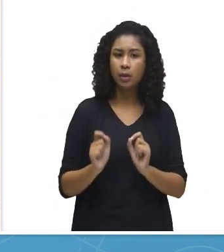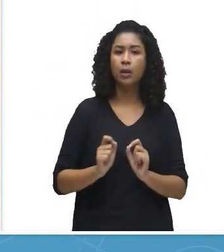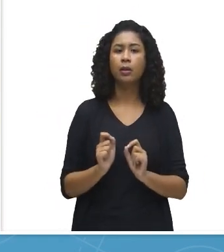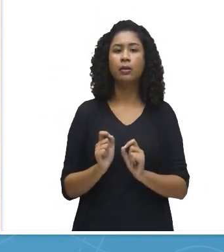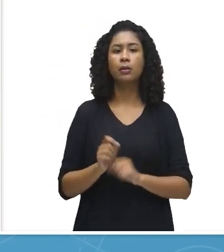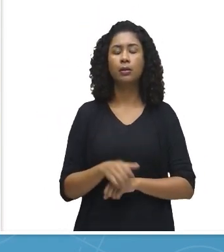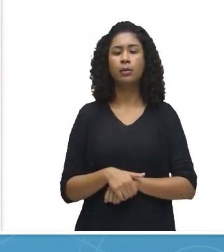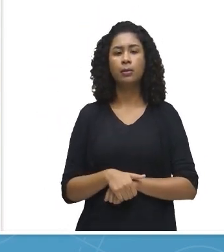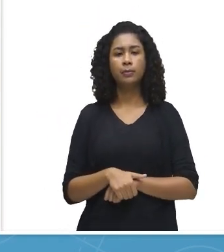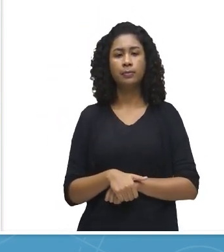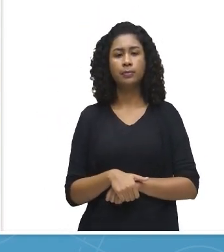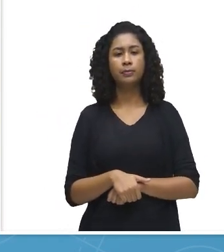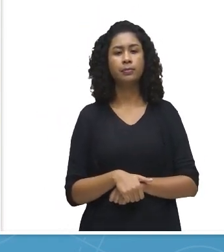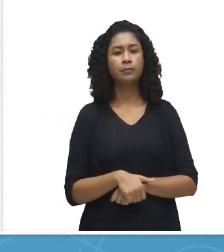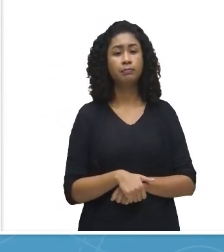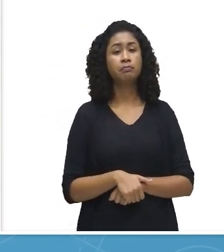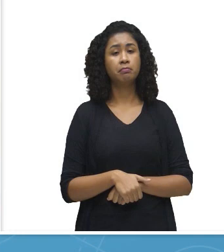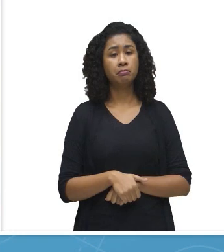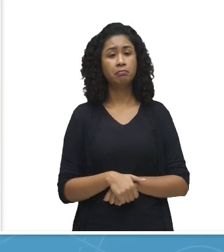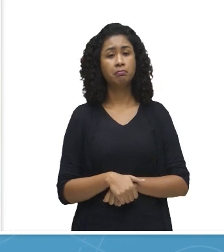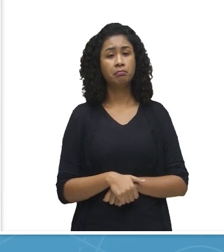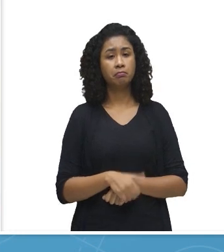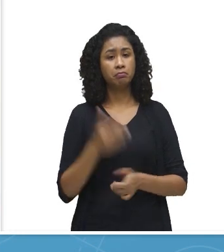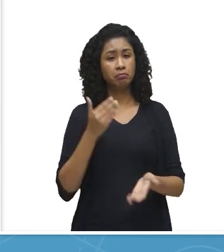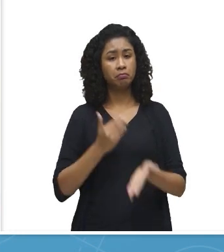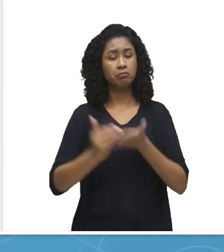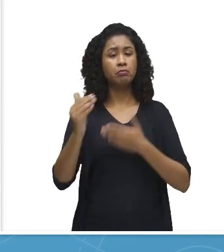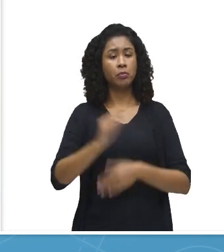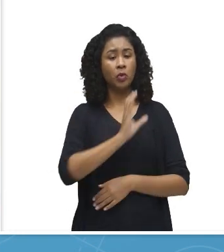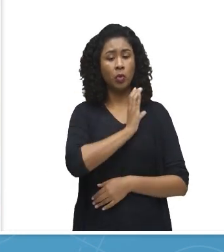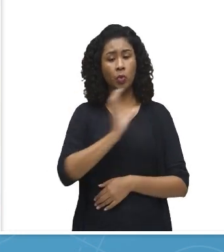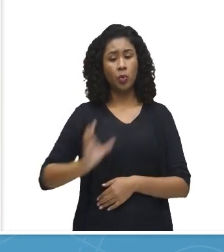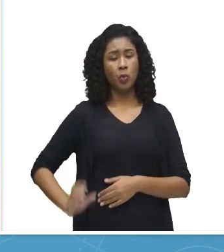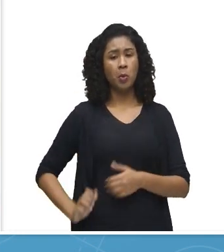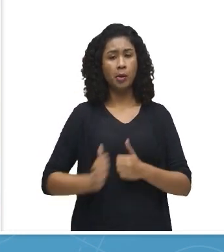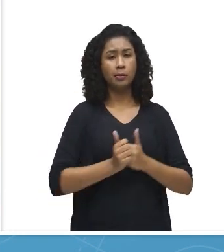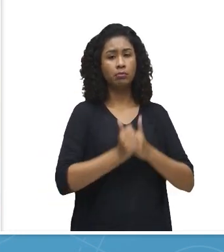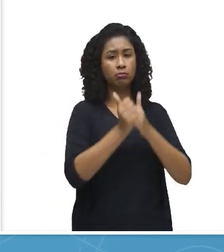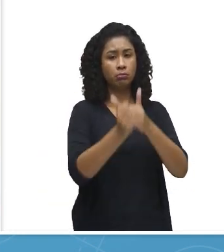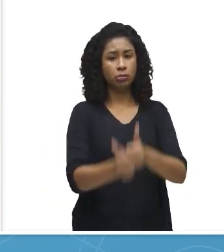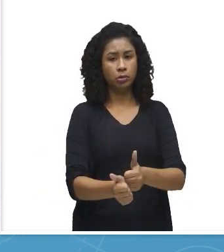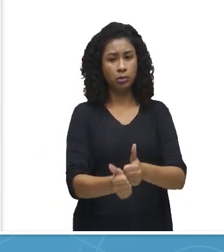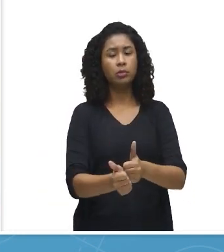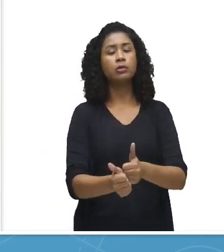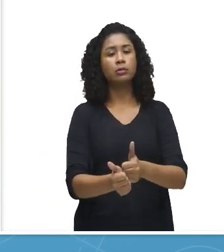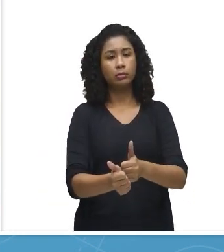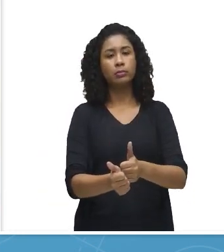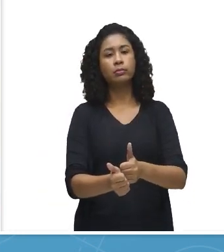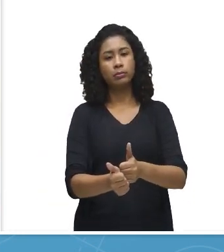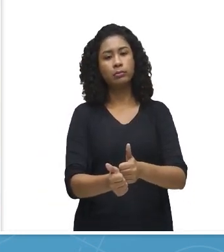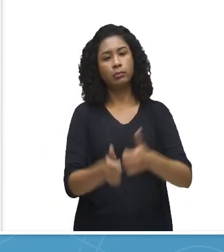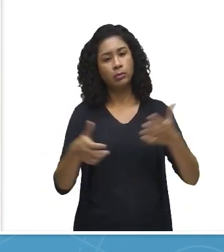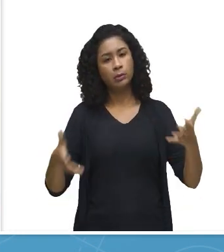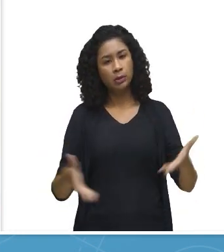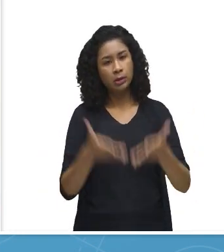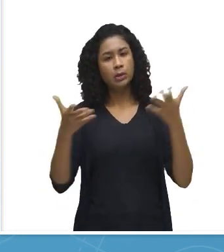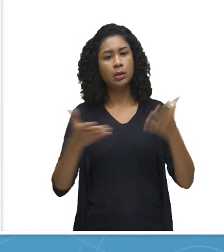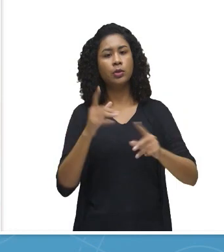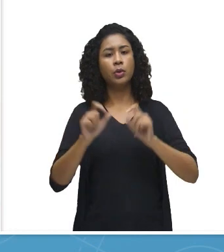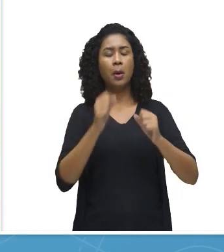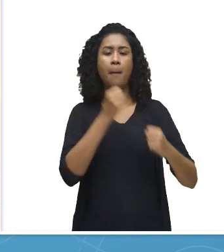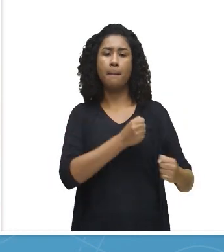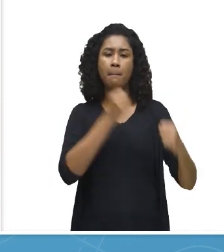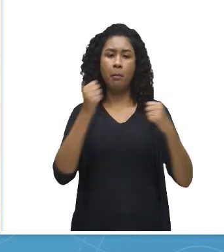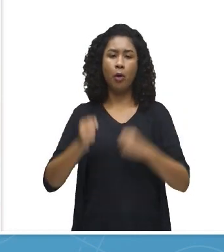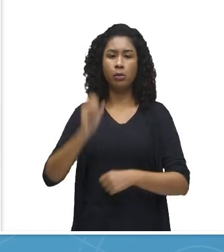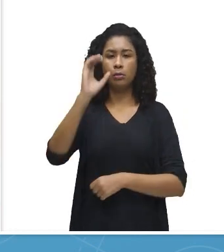mediante o advento do cristianismo. Esse advento do cristianismo que vai ser sedimentado pelo poder da